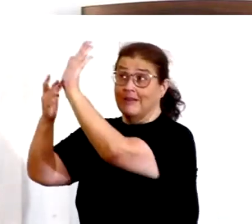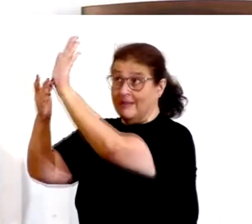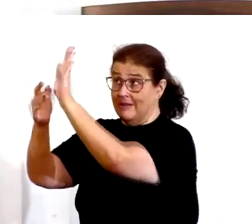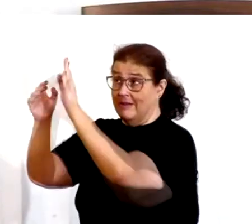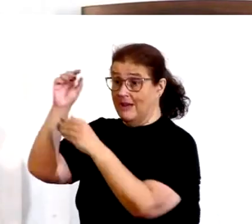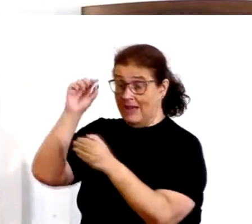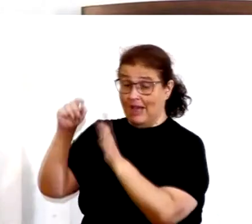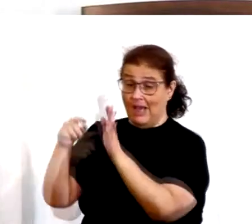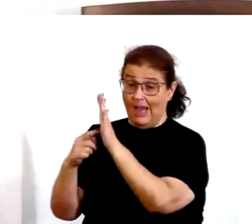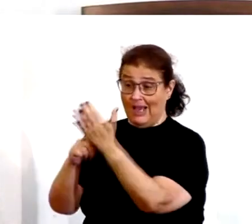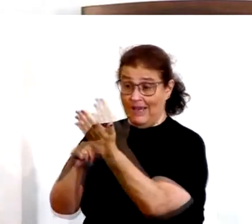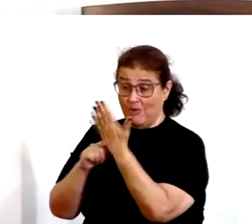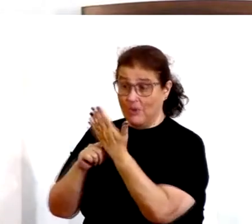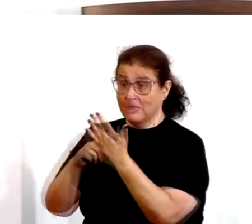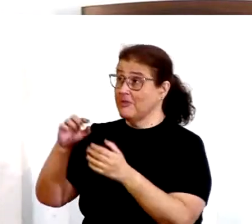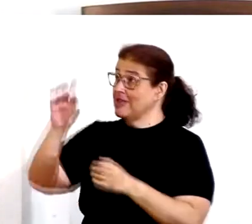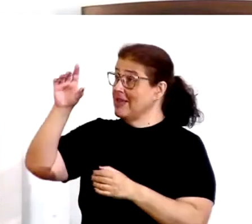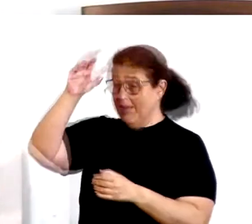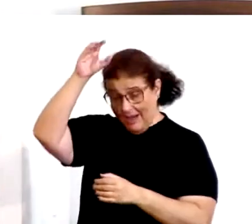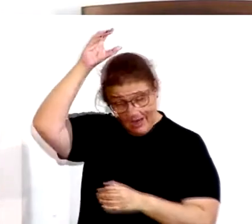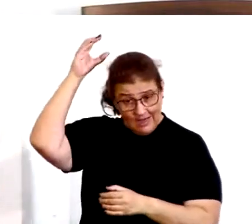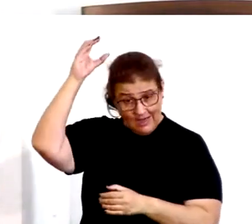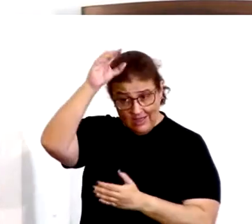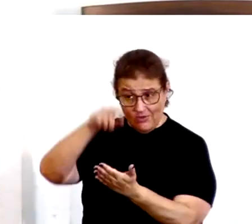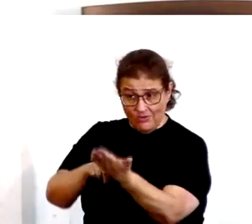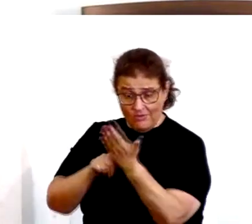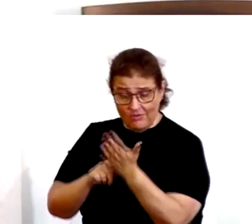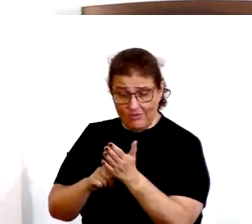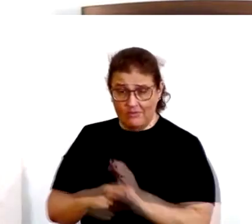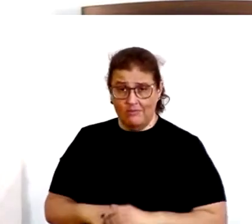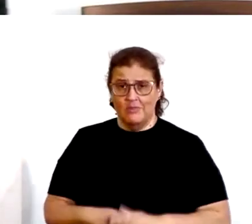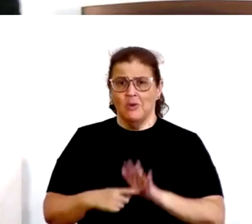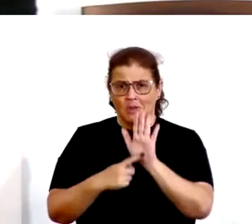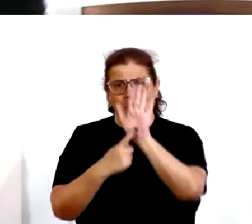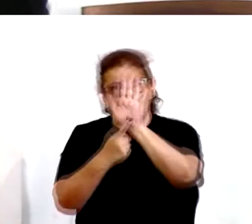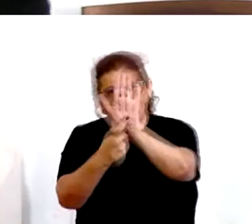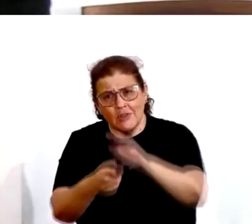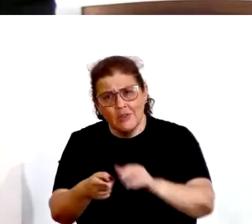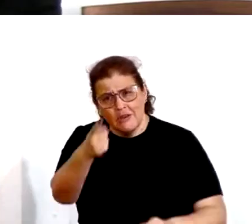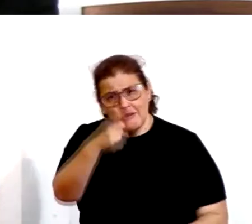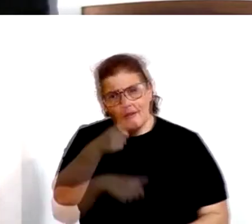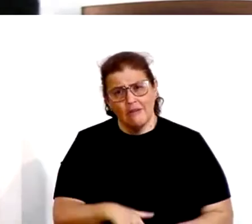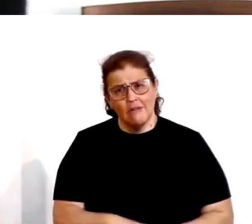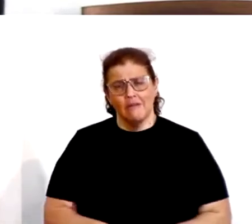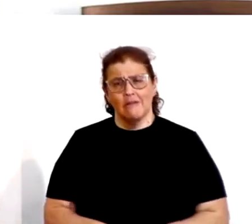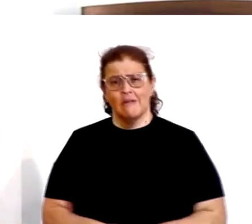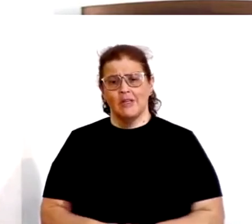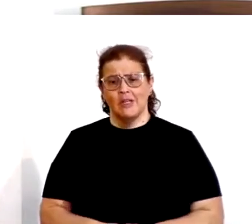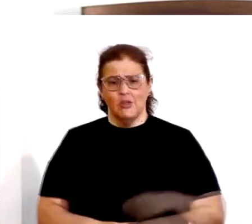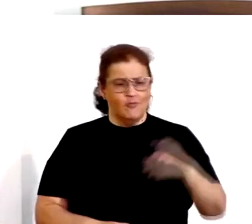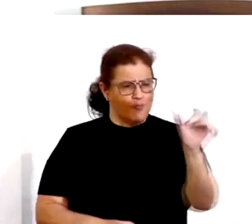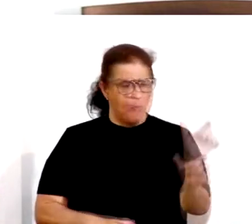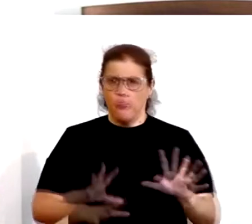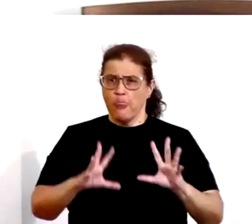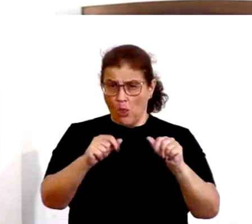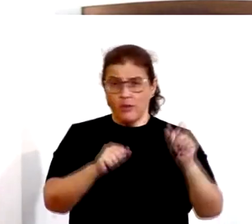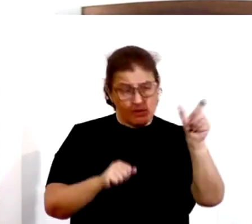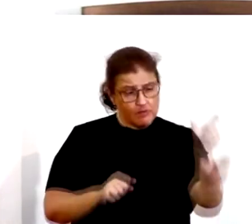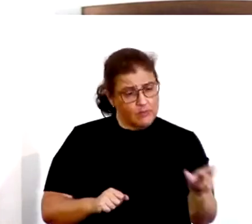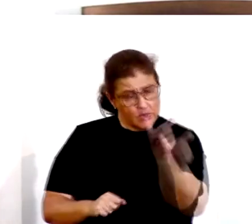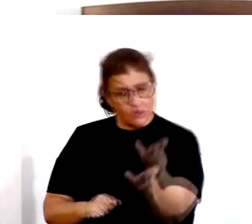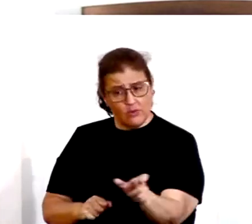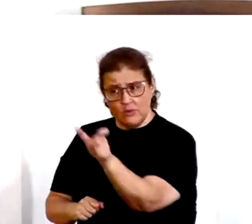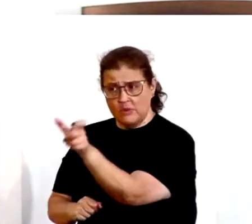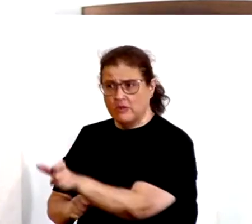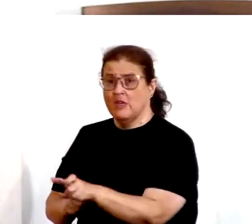São pessoas que te levam para desejar mais a Deus? Buscar viver cada vez mais na intimidade dele? Se